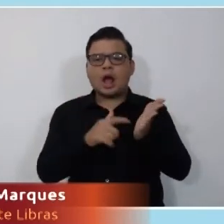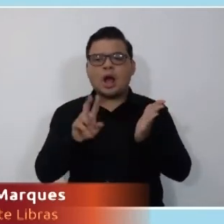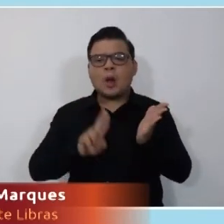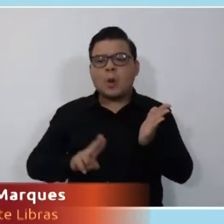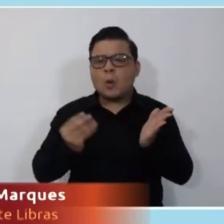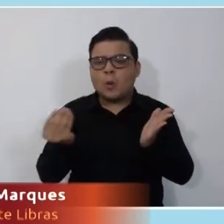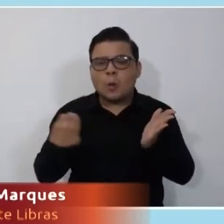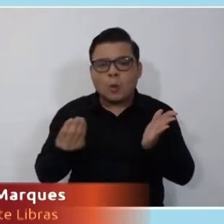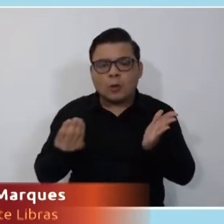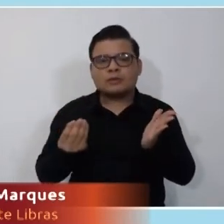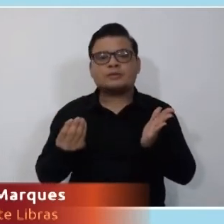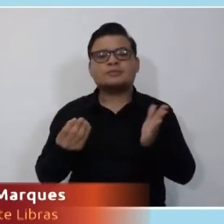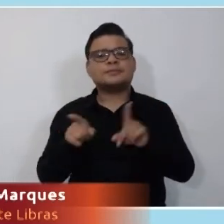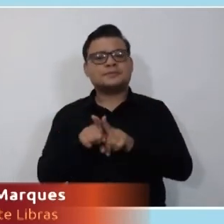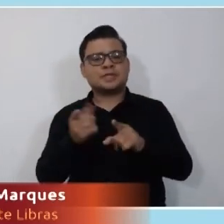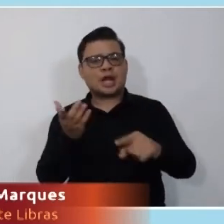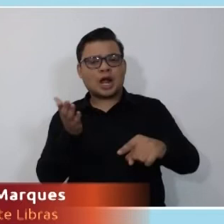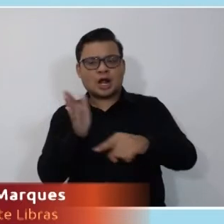mobilidade seja elaborado.